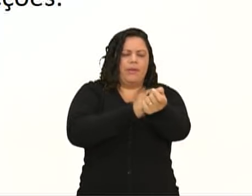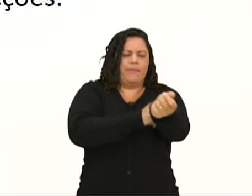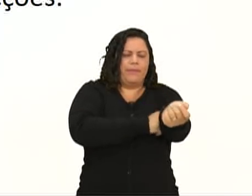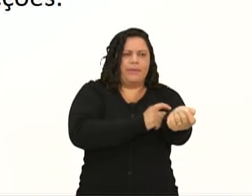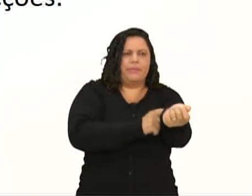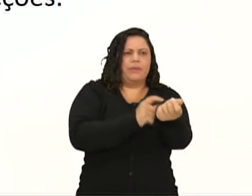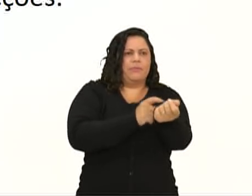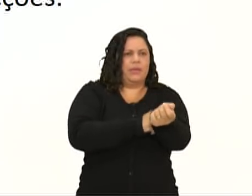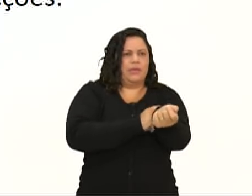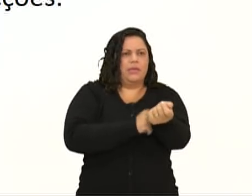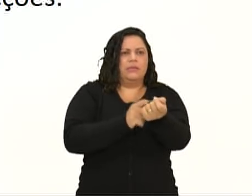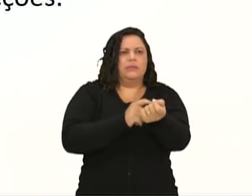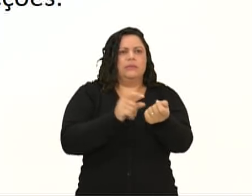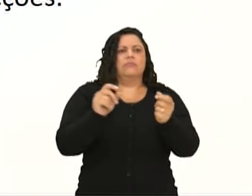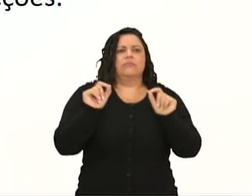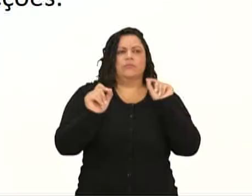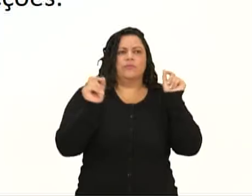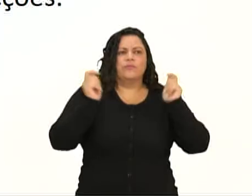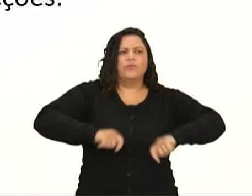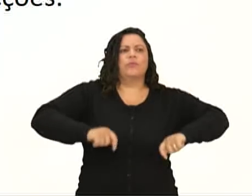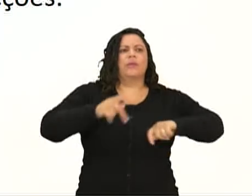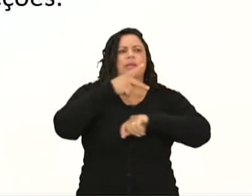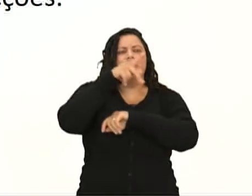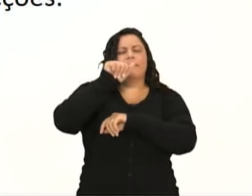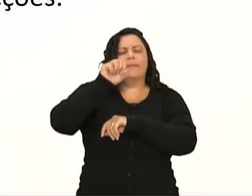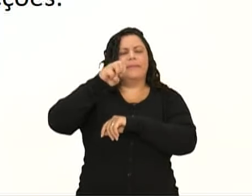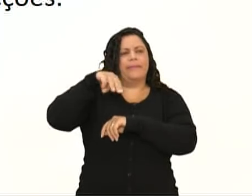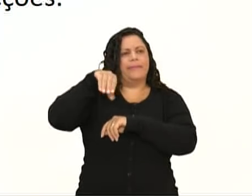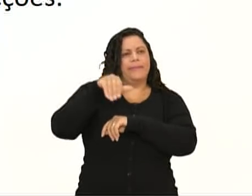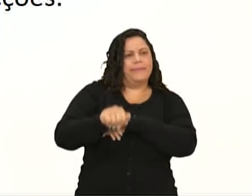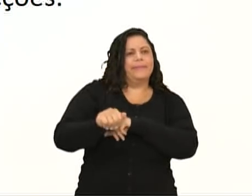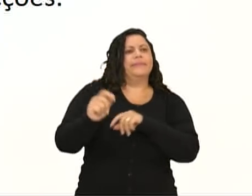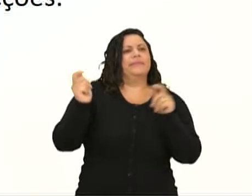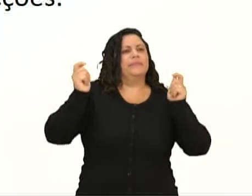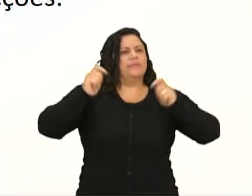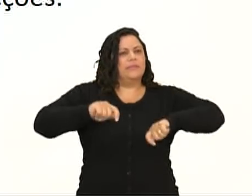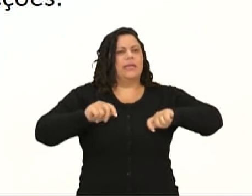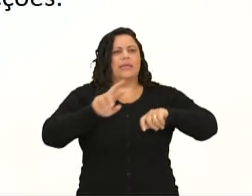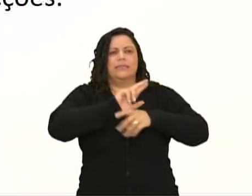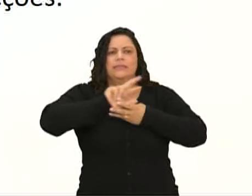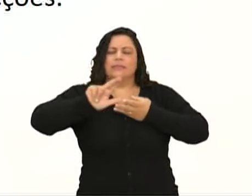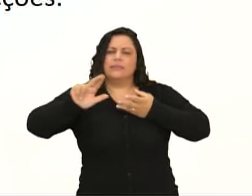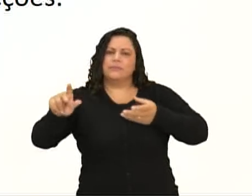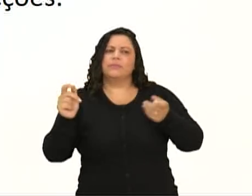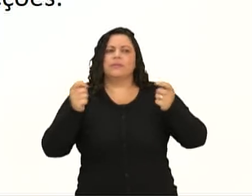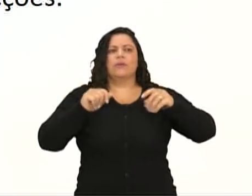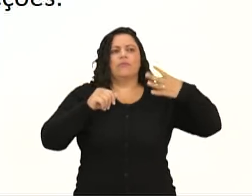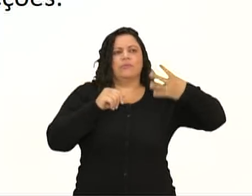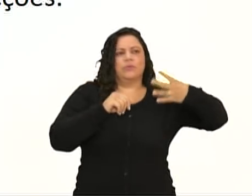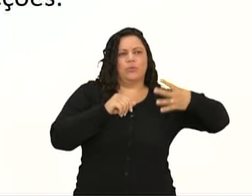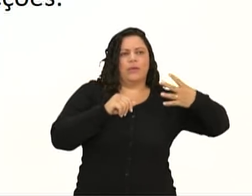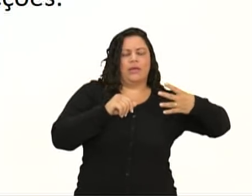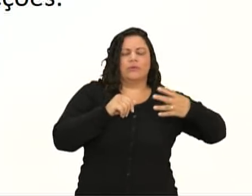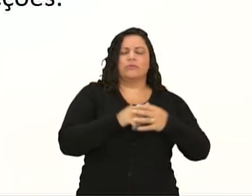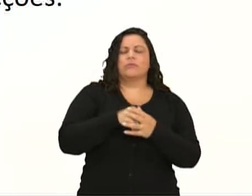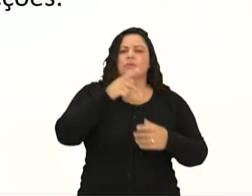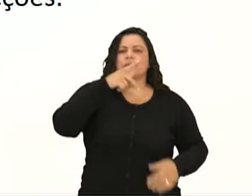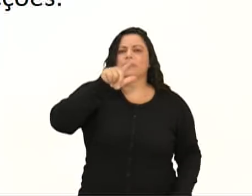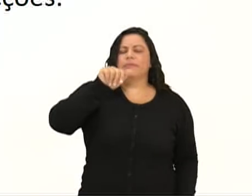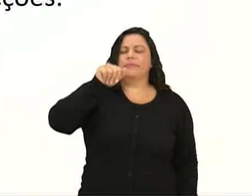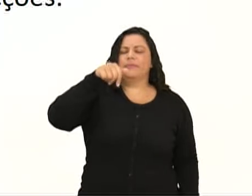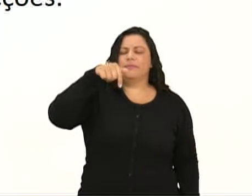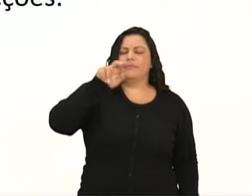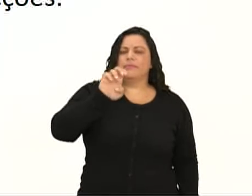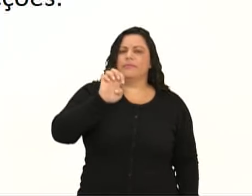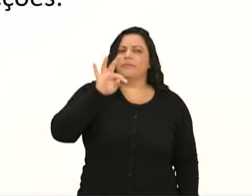sanguíneas, também chamadas de elementos figurados. E a afirmativa 4, as plaquetas atuam na defesa do